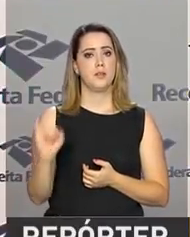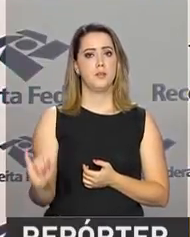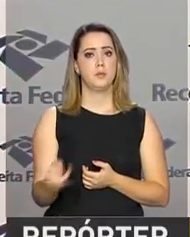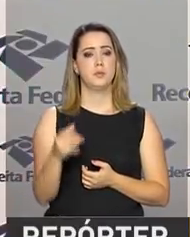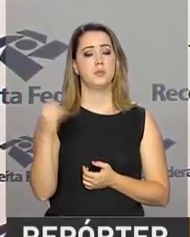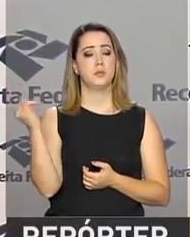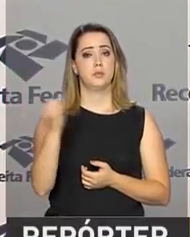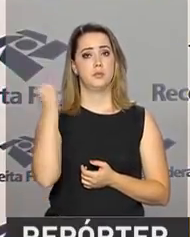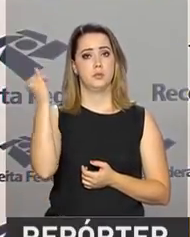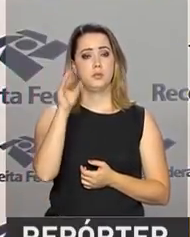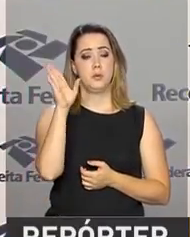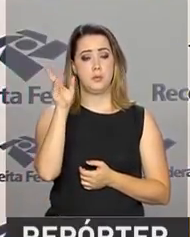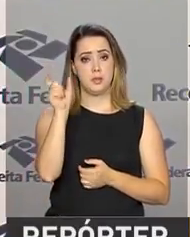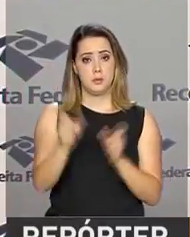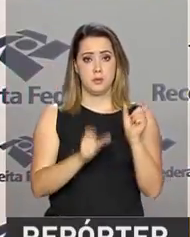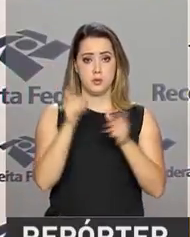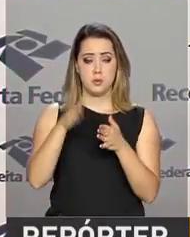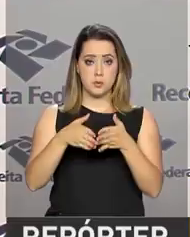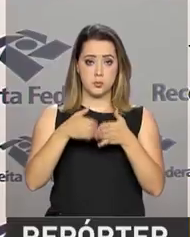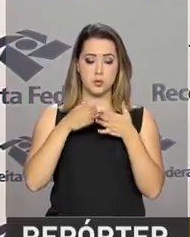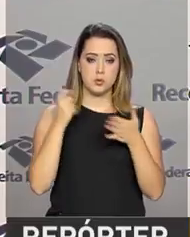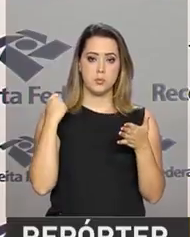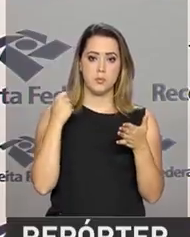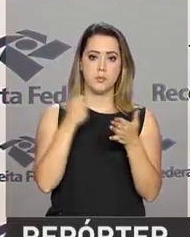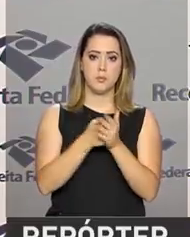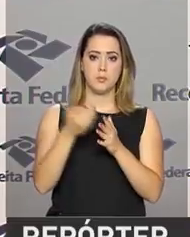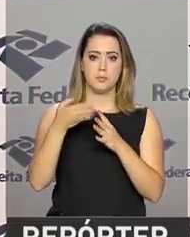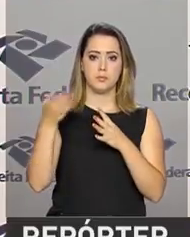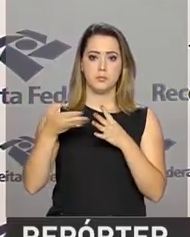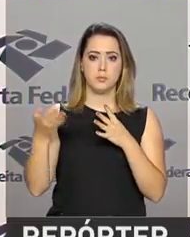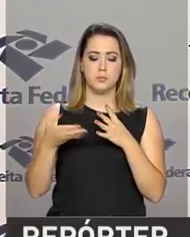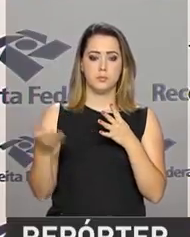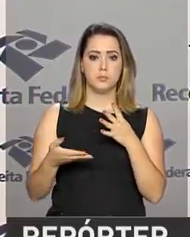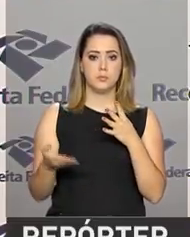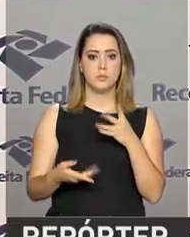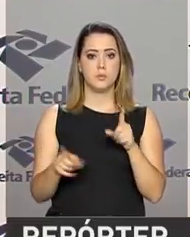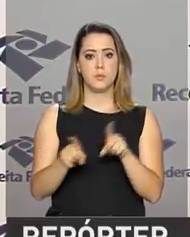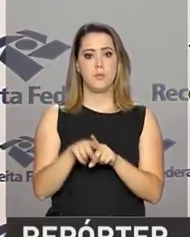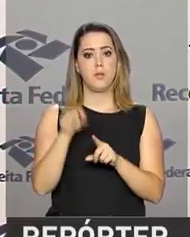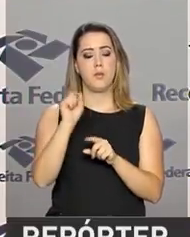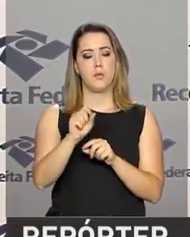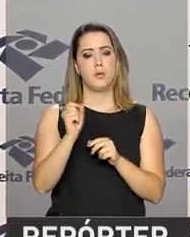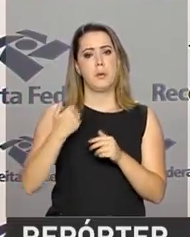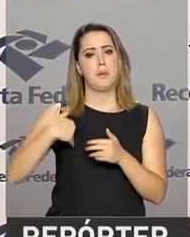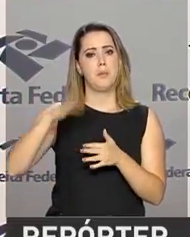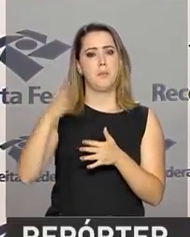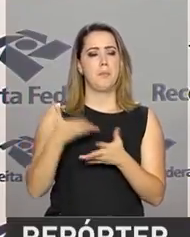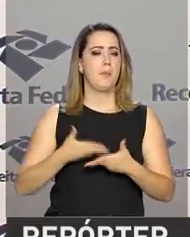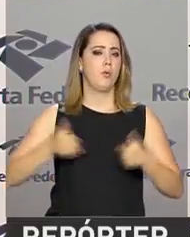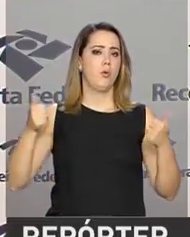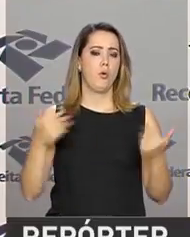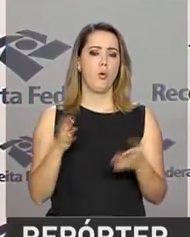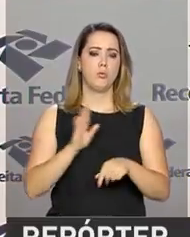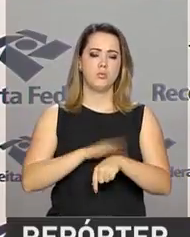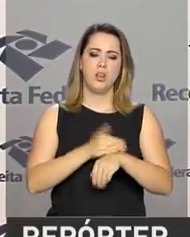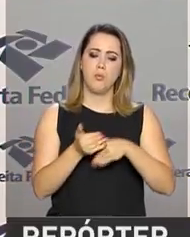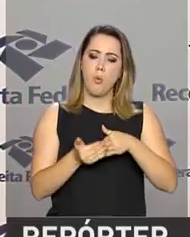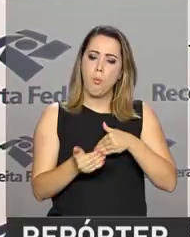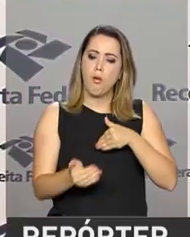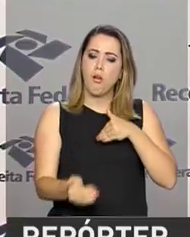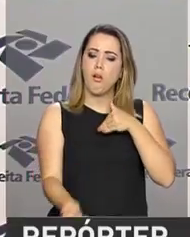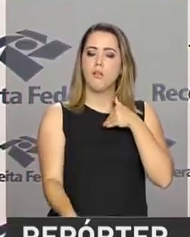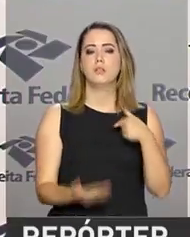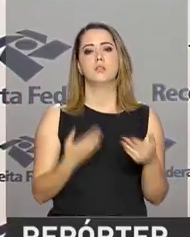microempreendedores individuais solicitarem o parcelamento, que é um parcelamento em condições mais favorecidas, né, tem um prazo maior para